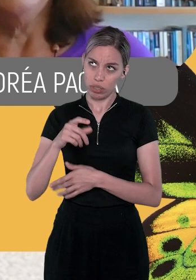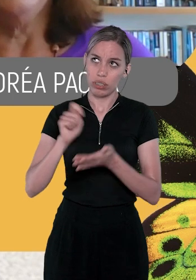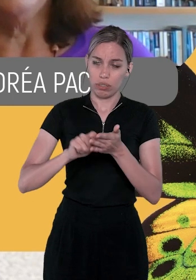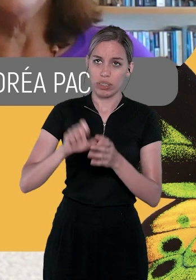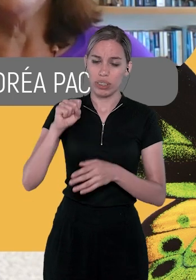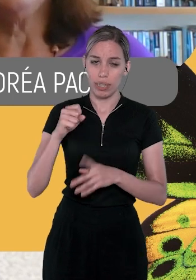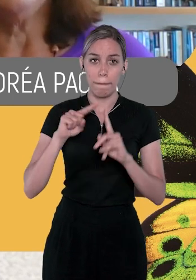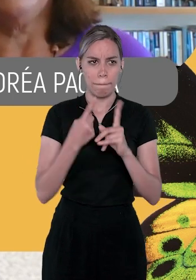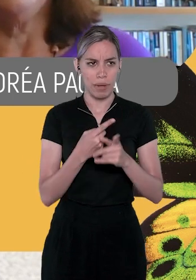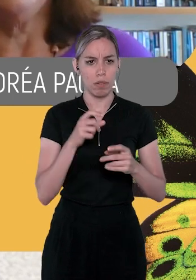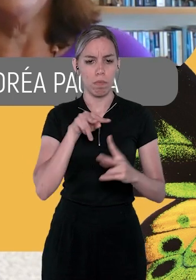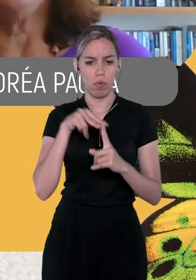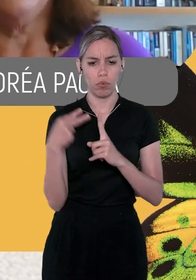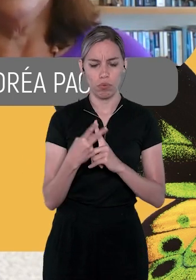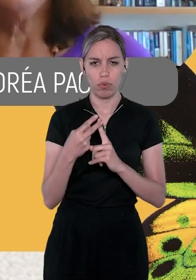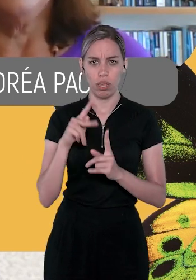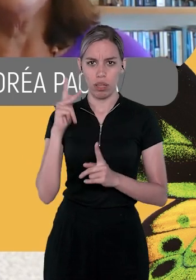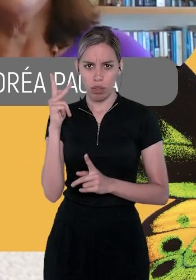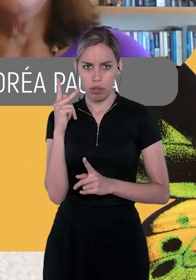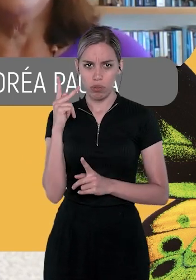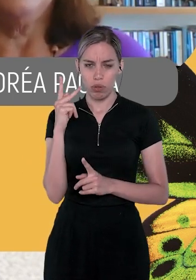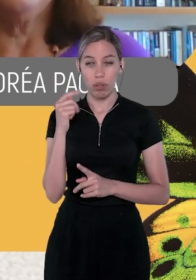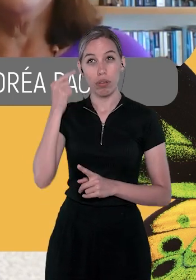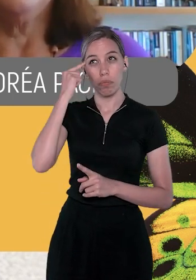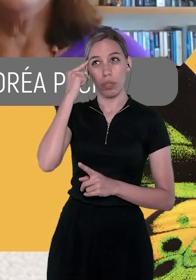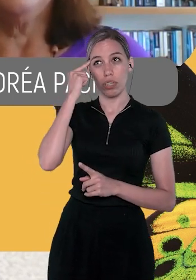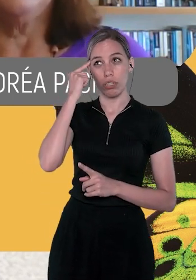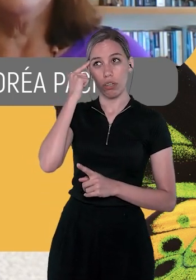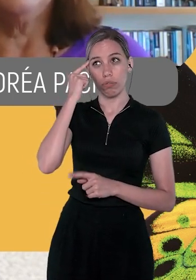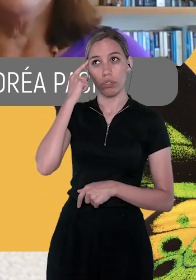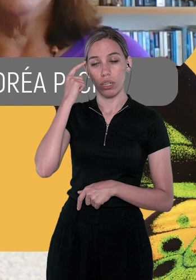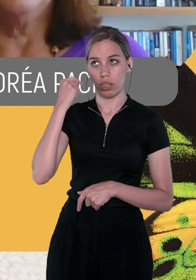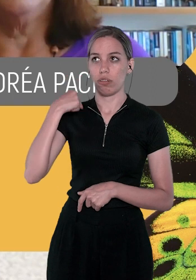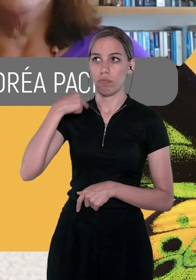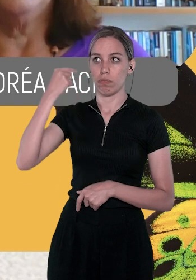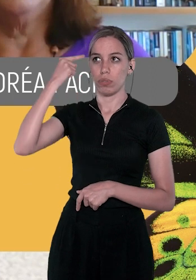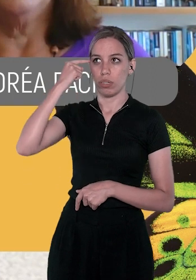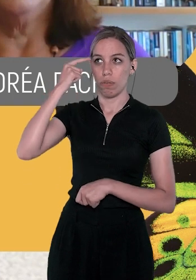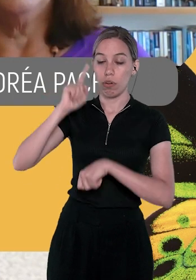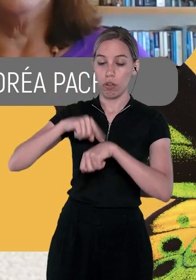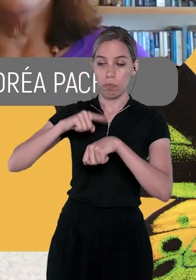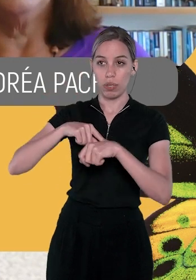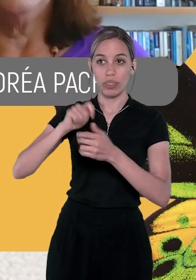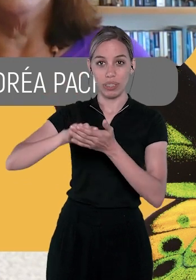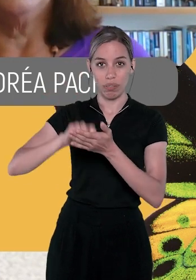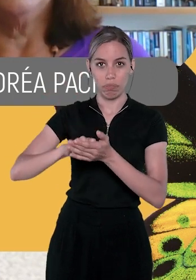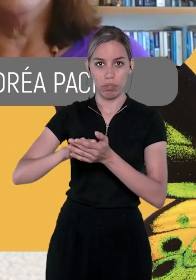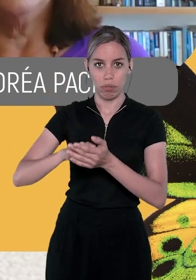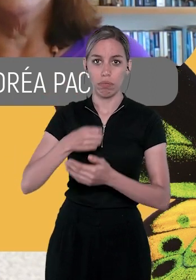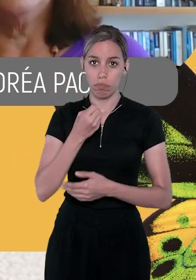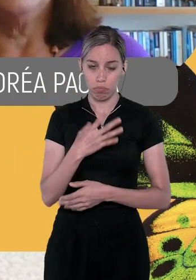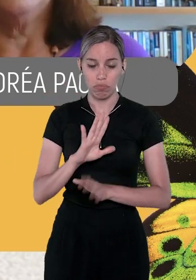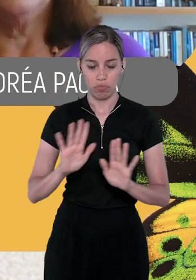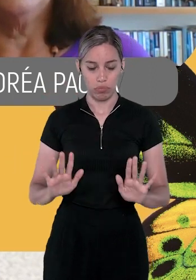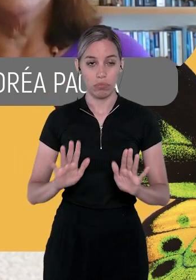de vista assim, da história e do que eu pensava escrever naquele momento, ele tá pronto. Agora, eu anotei muita